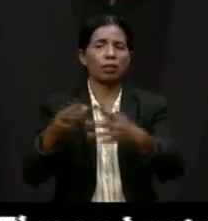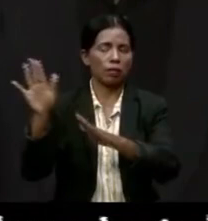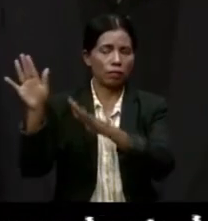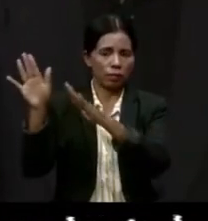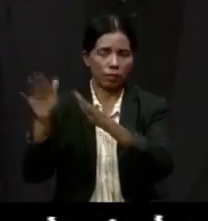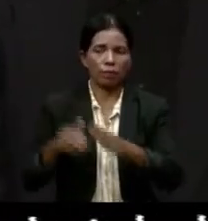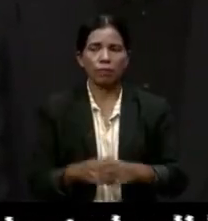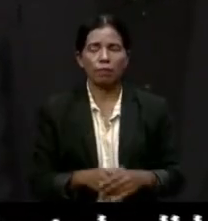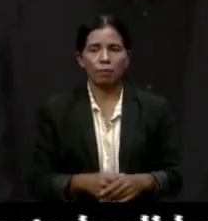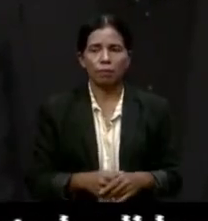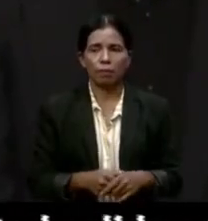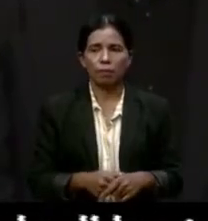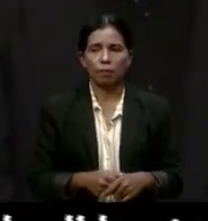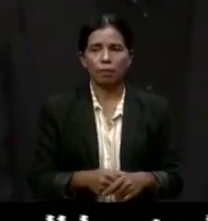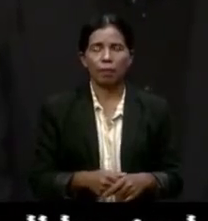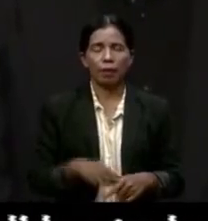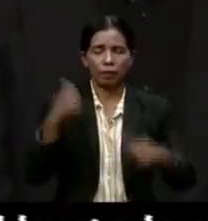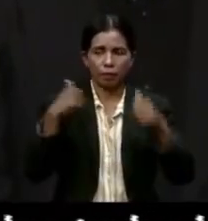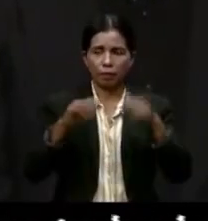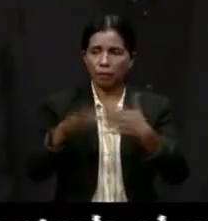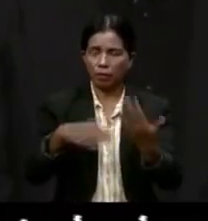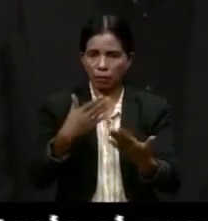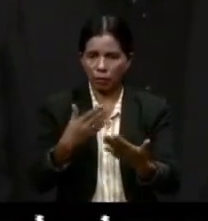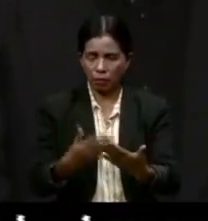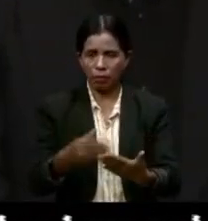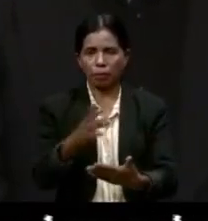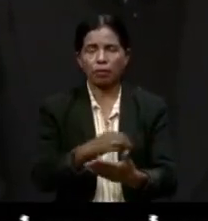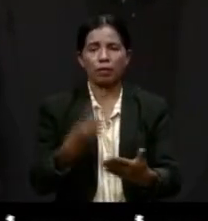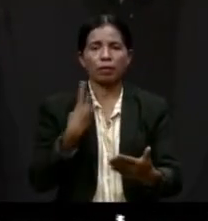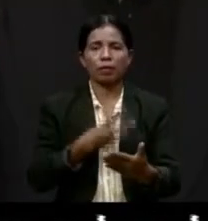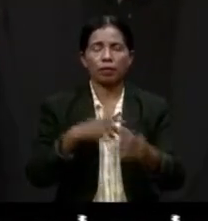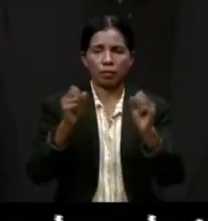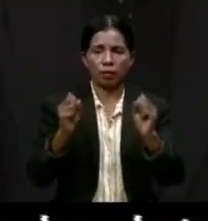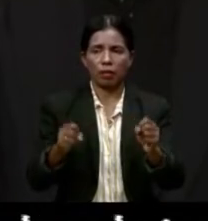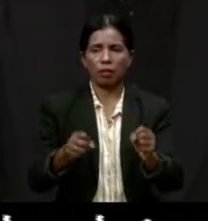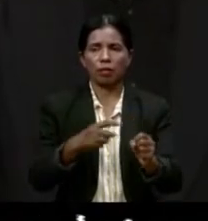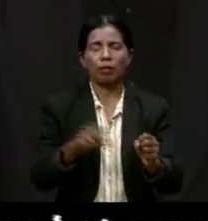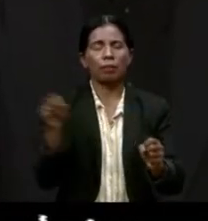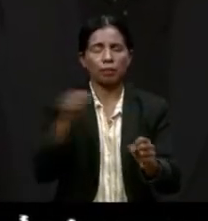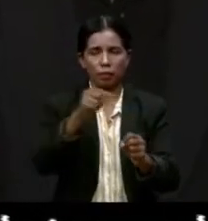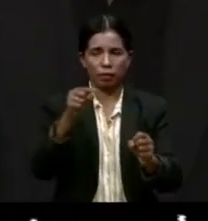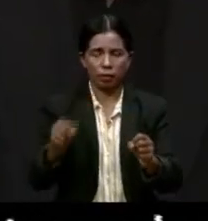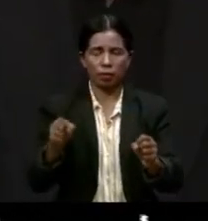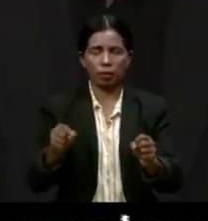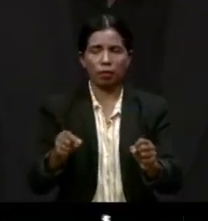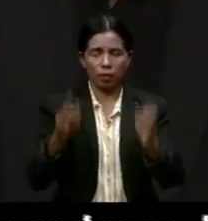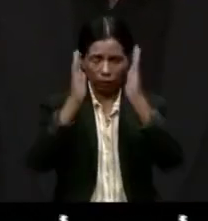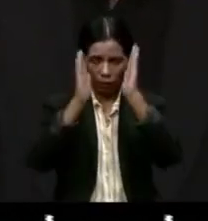ka presiden otoridade sernia. Ini bela redus 40% de 60% e me vou atenção